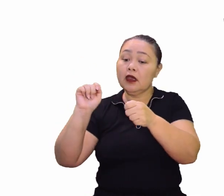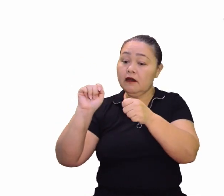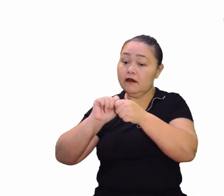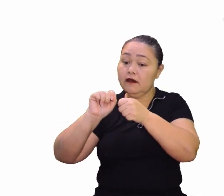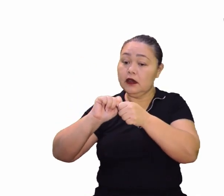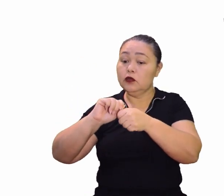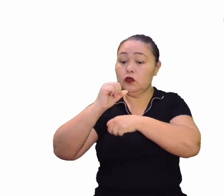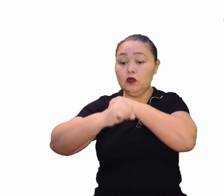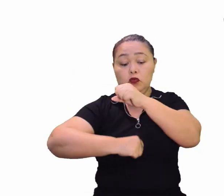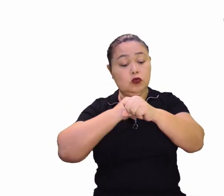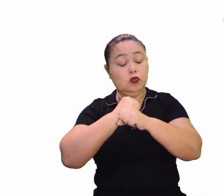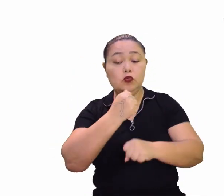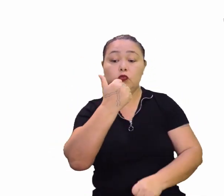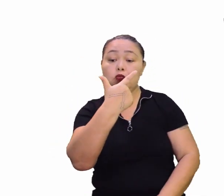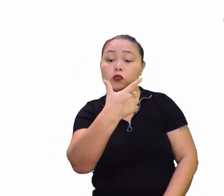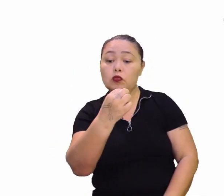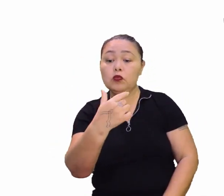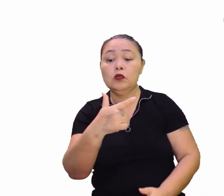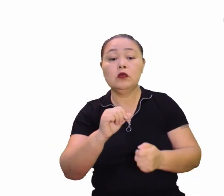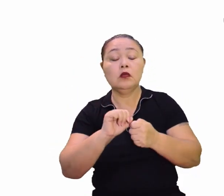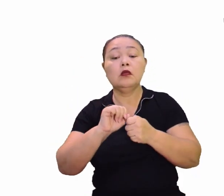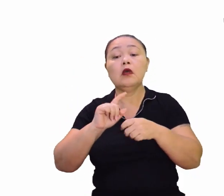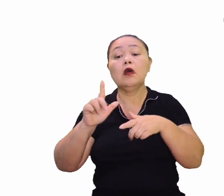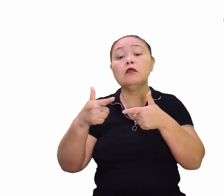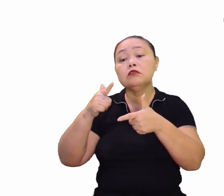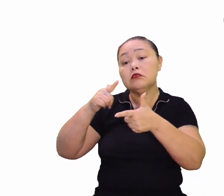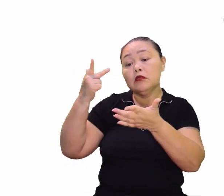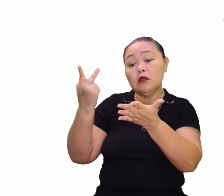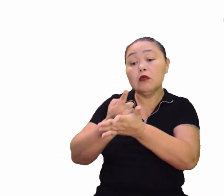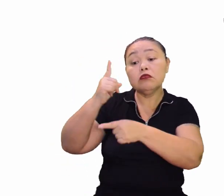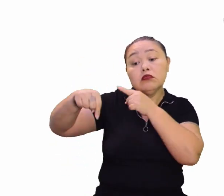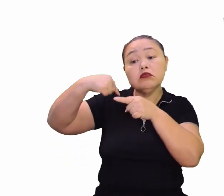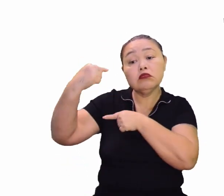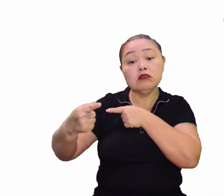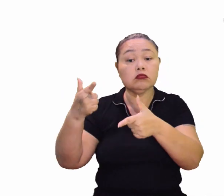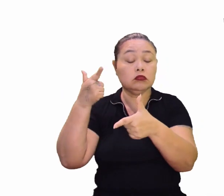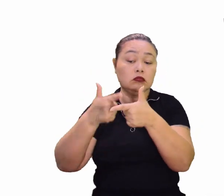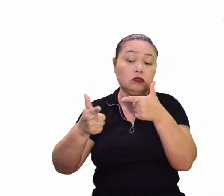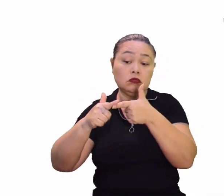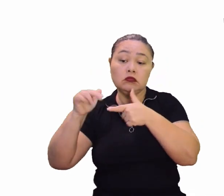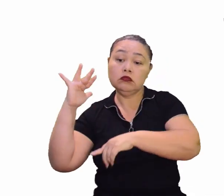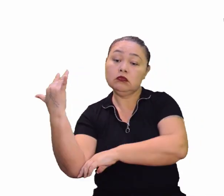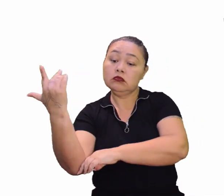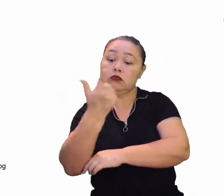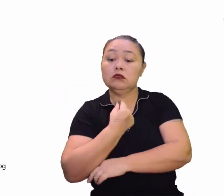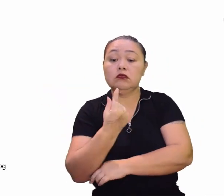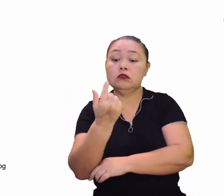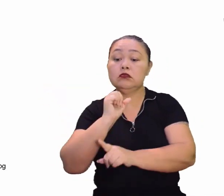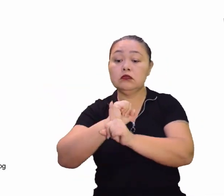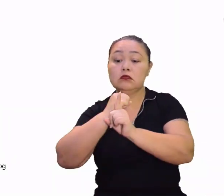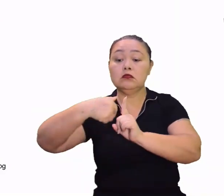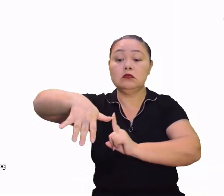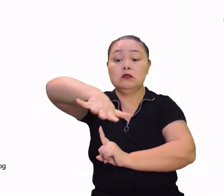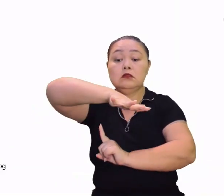consequência? Problemas ambientais, econômicos e sociais. Vamos lá.